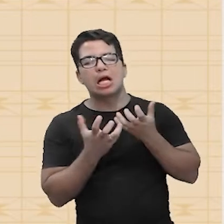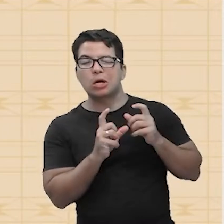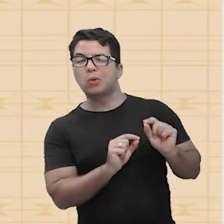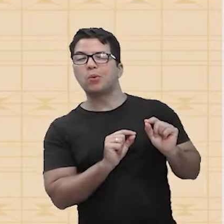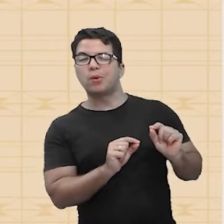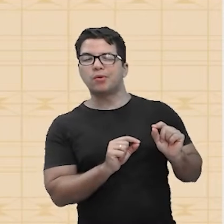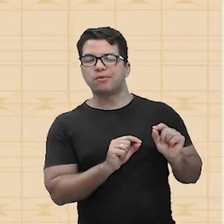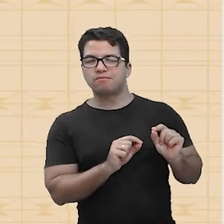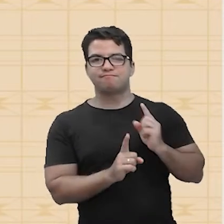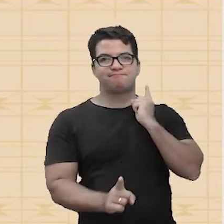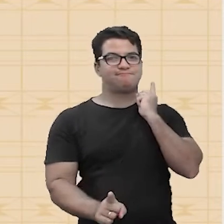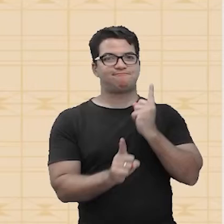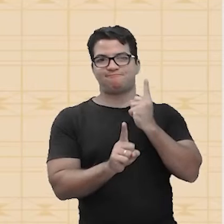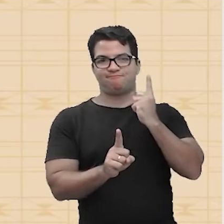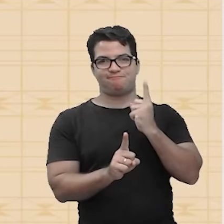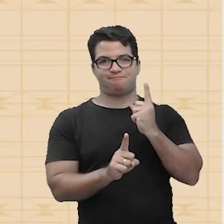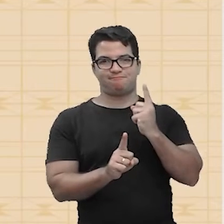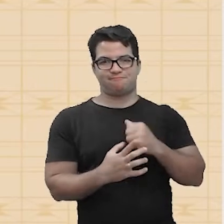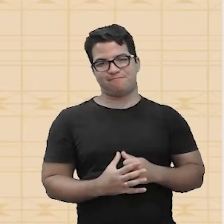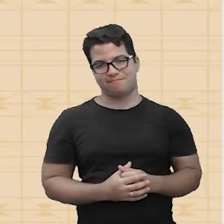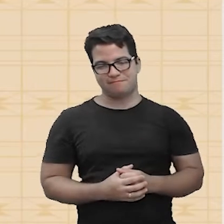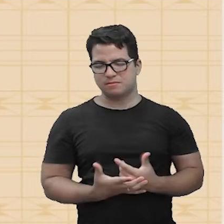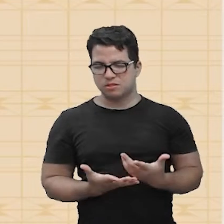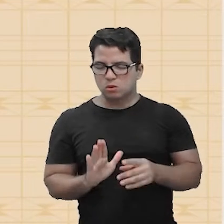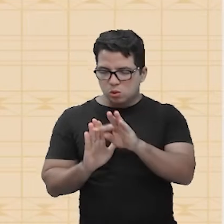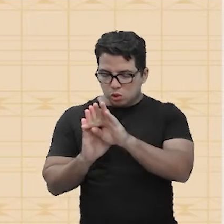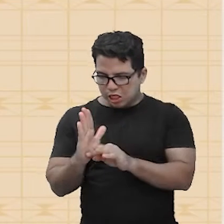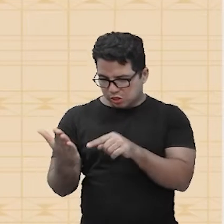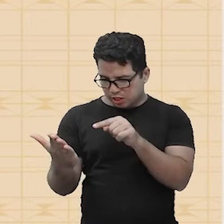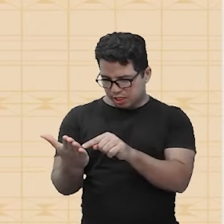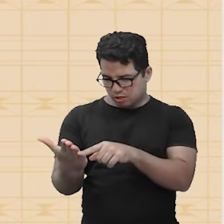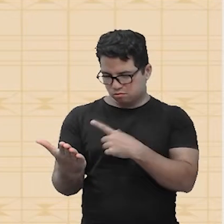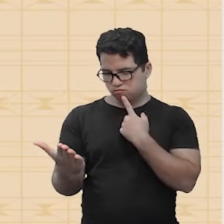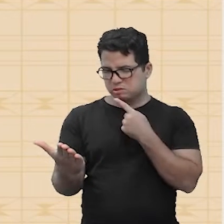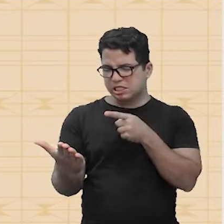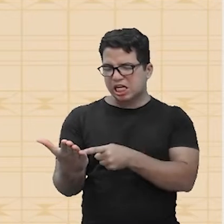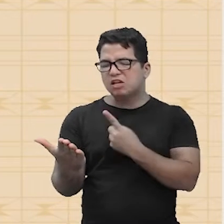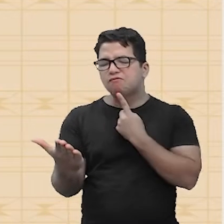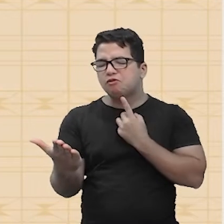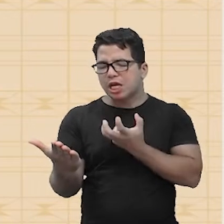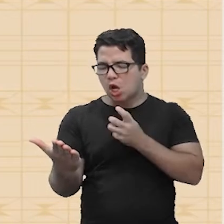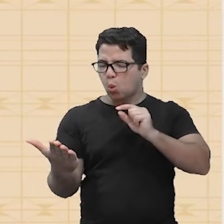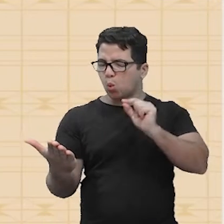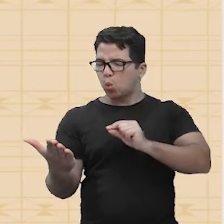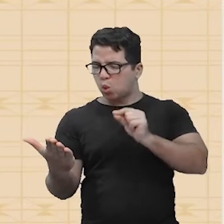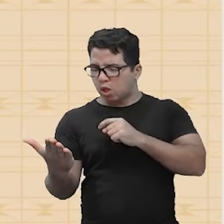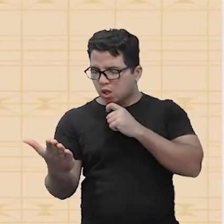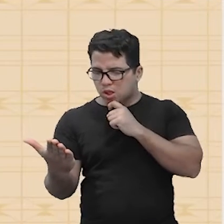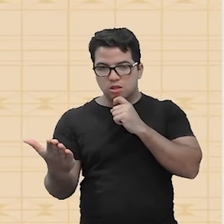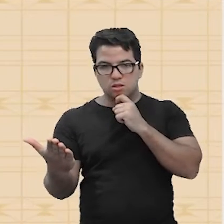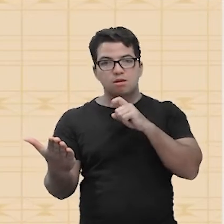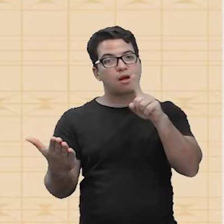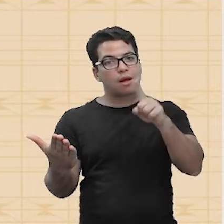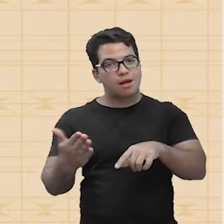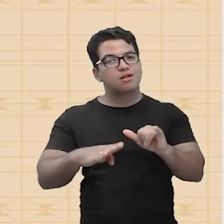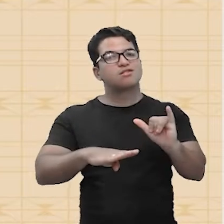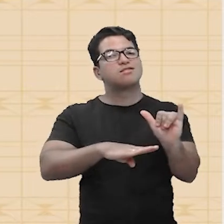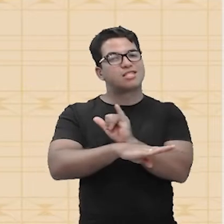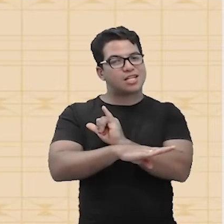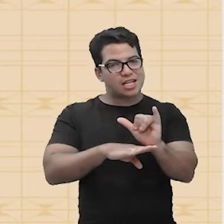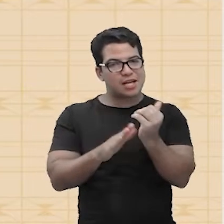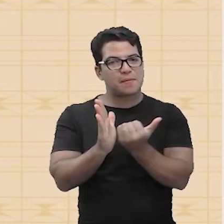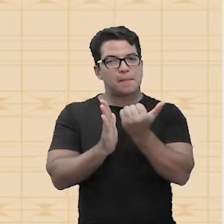nessa questão, qual a intenção dele, né? É uma das estratégias para extrair informações